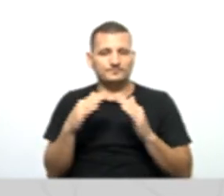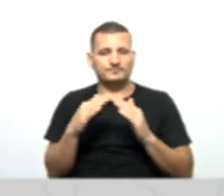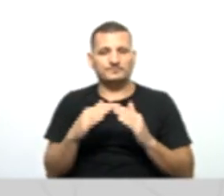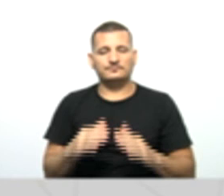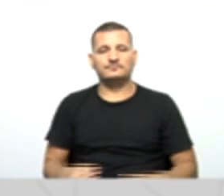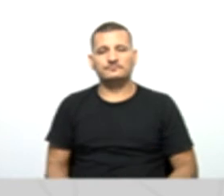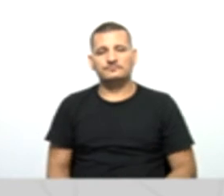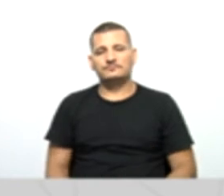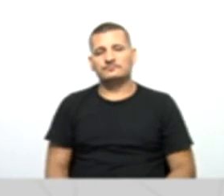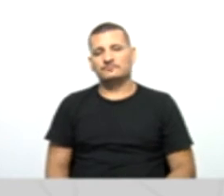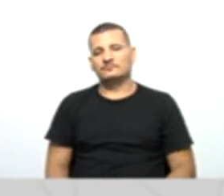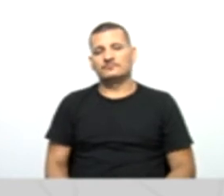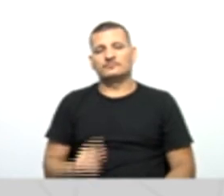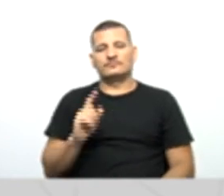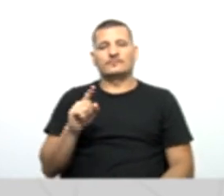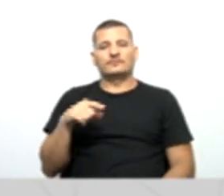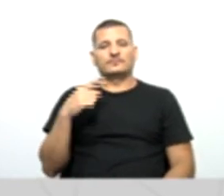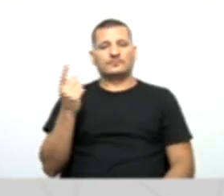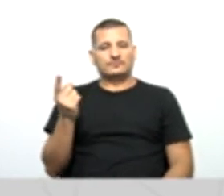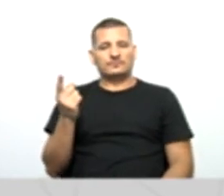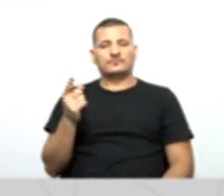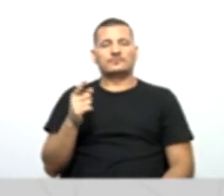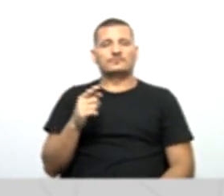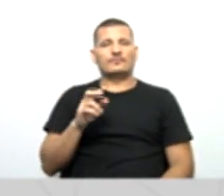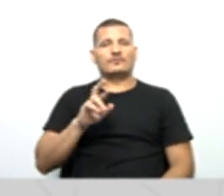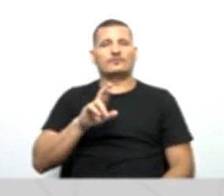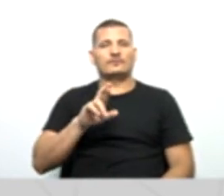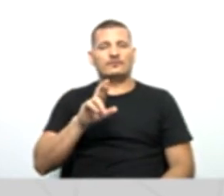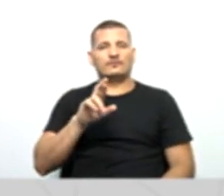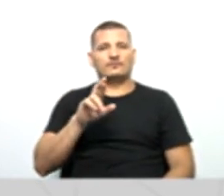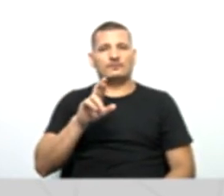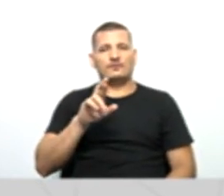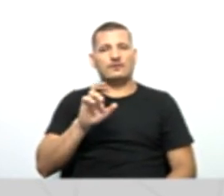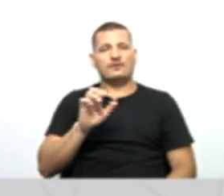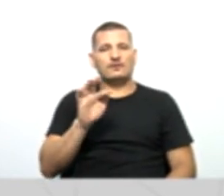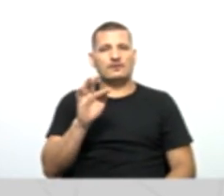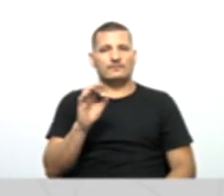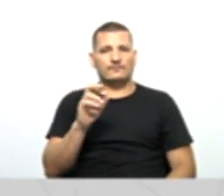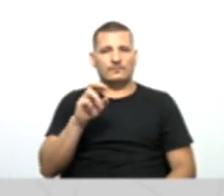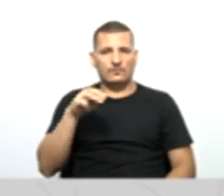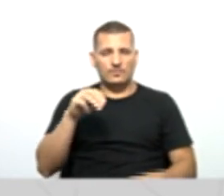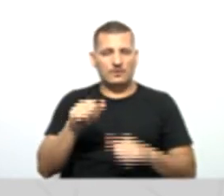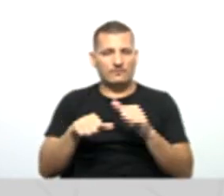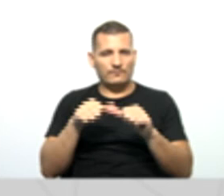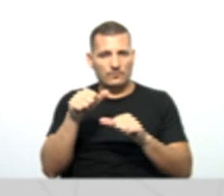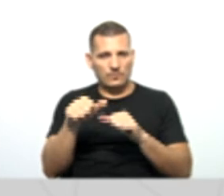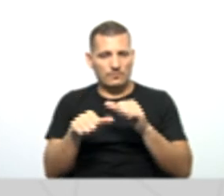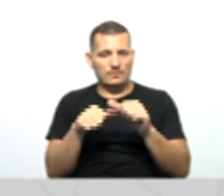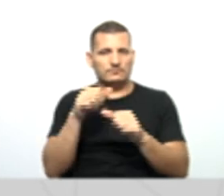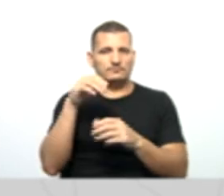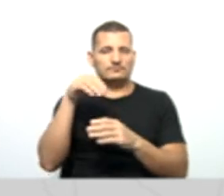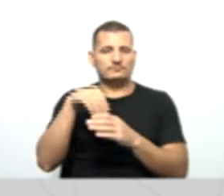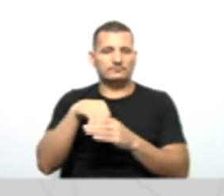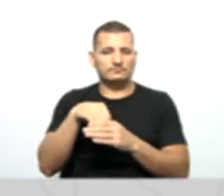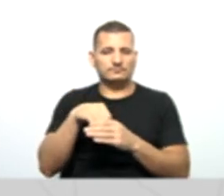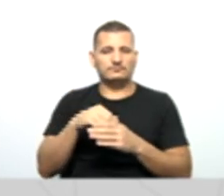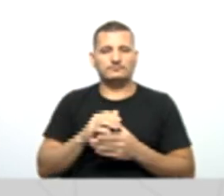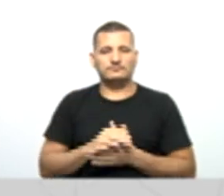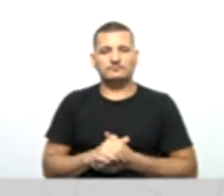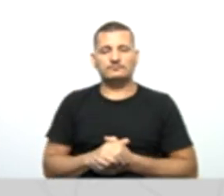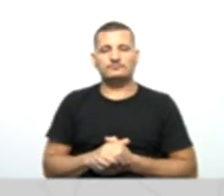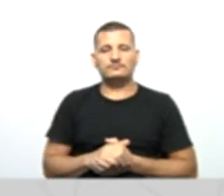faço isso, eu passo aqui para a parte de reforma interna, não é isso? Aí eu já vou colocar as outras